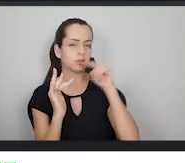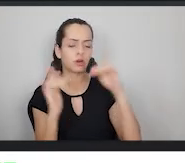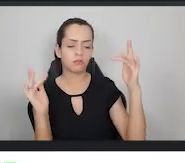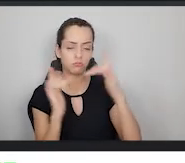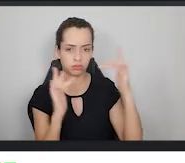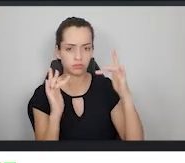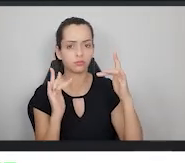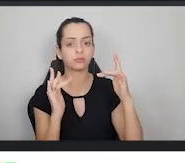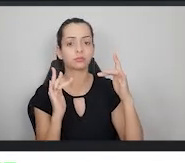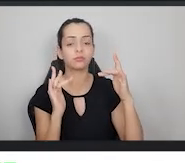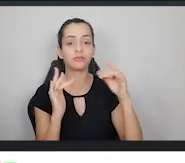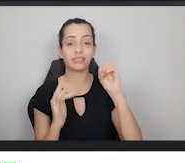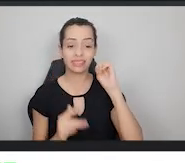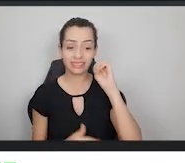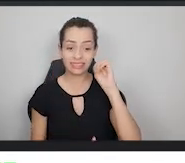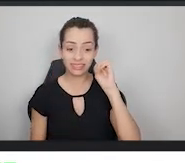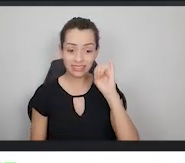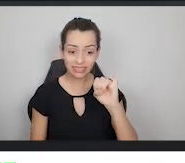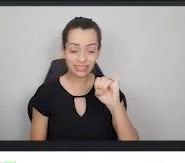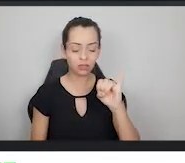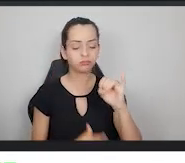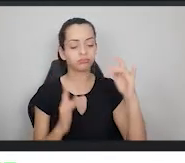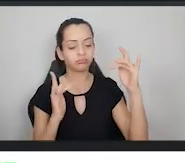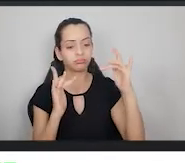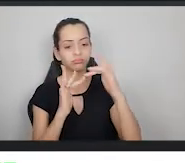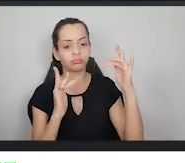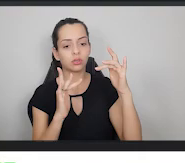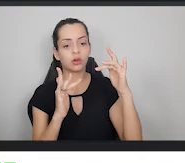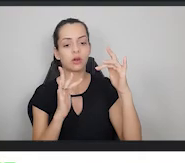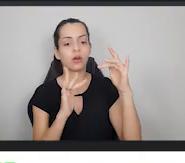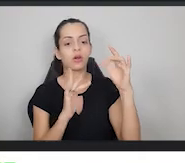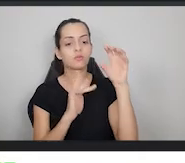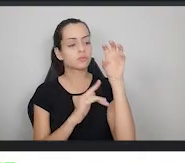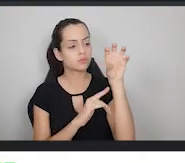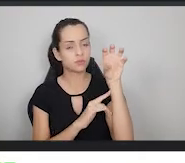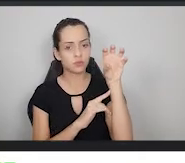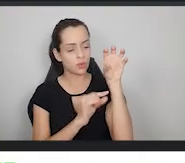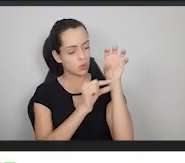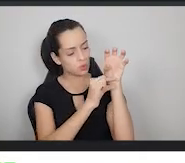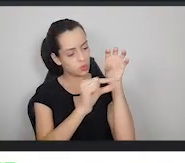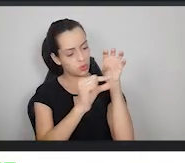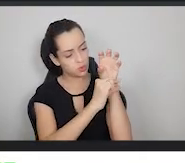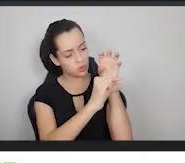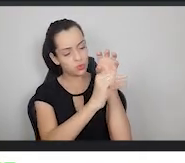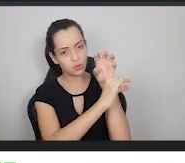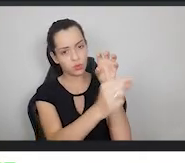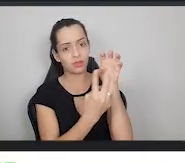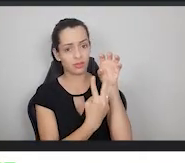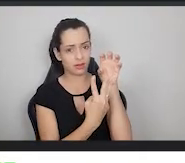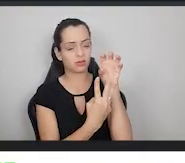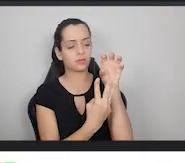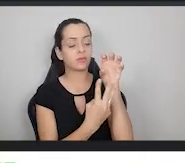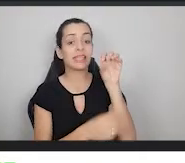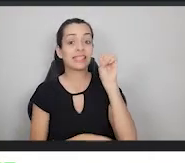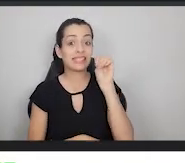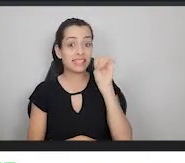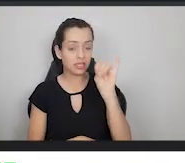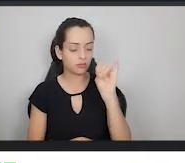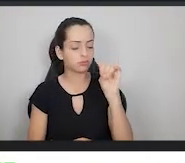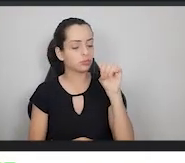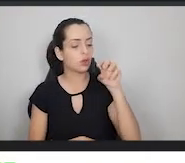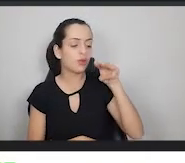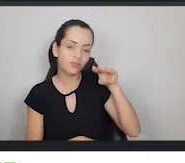Eu diria que a gente tem substituído muito e colocado muito religador, por quê? Porque digamos que uma árvore toque momentaneamente um